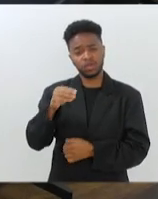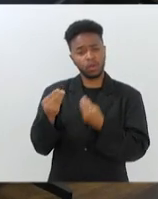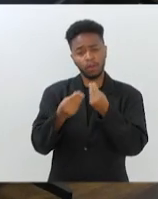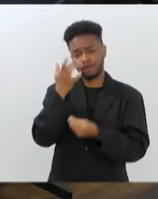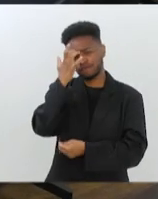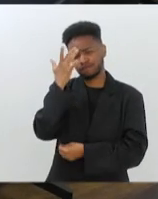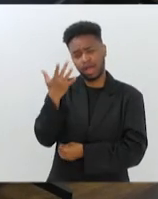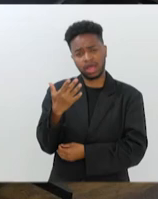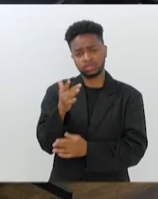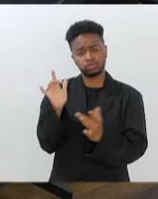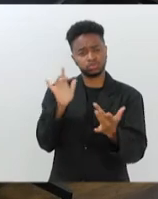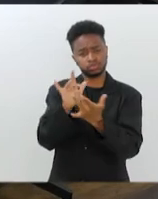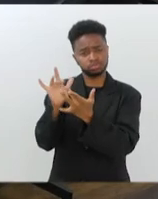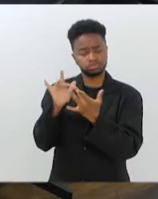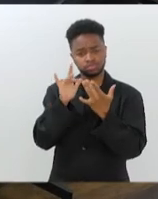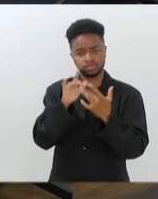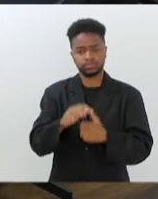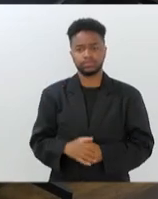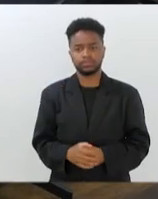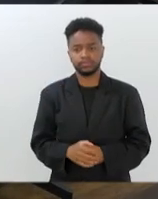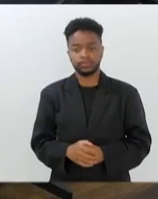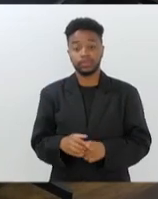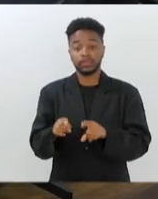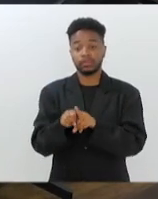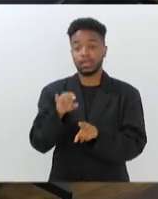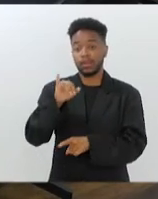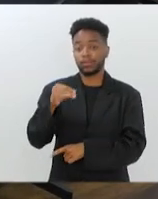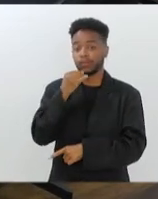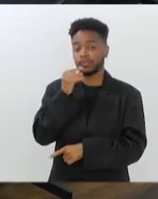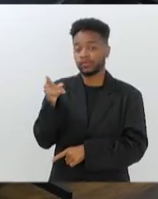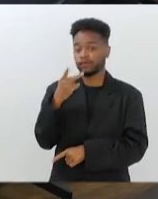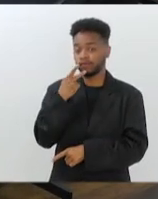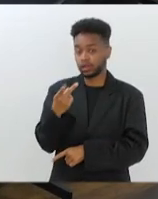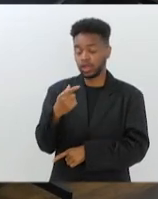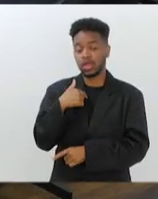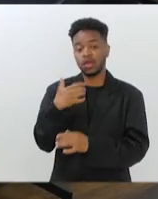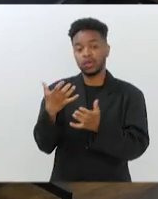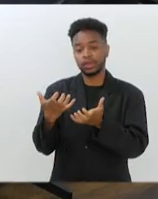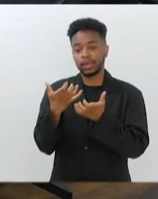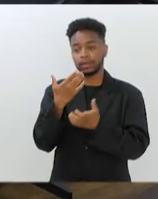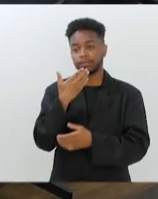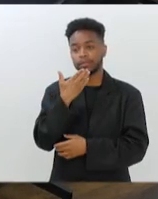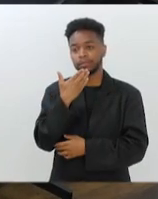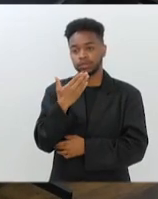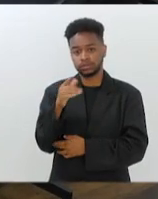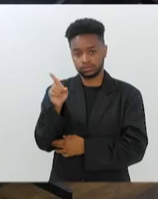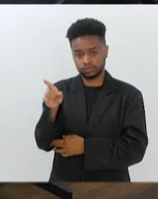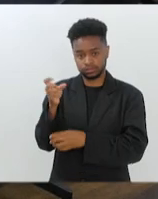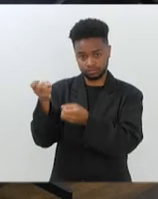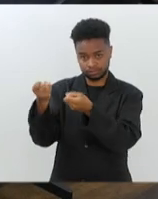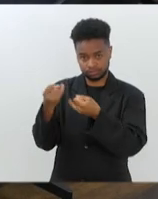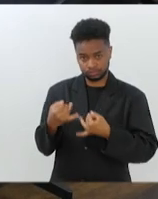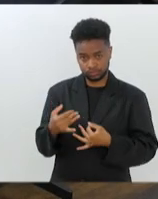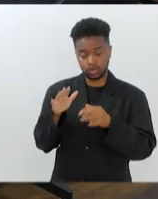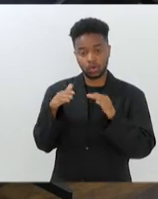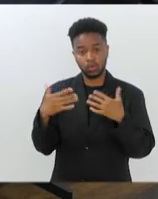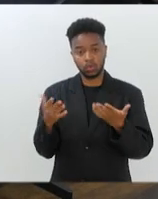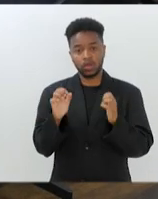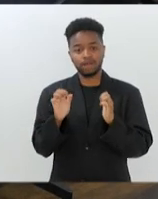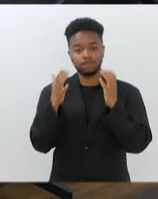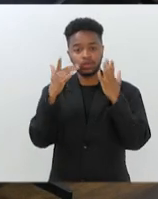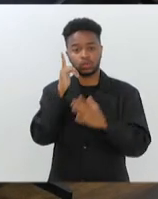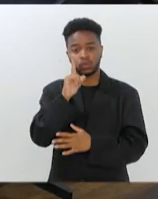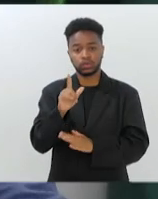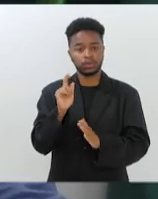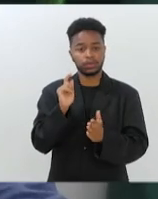cidade inclusive pegando o gancho Nessa fala Gostaria muito que a senhora me citasse né o evento que conseguiu o patrocínio